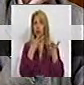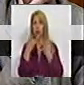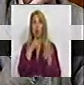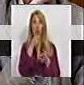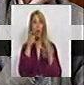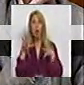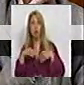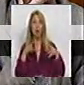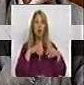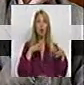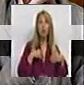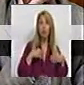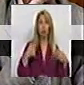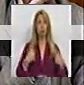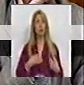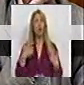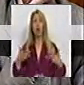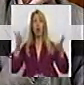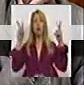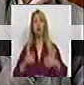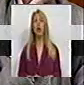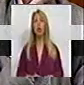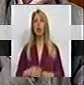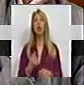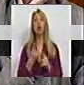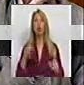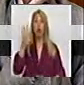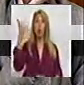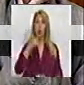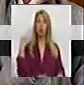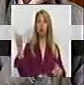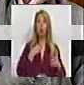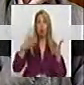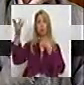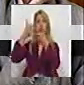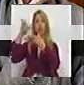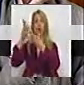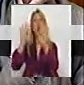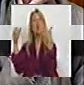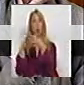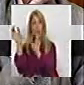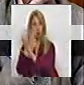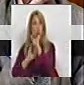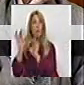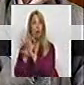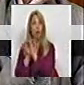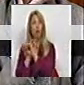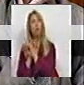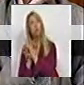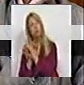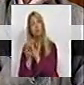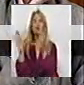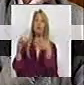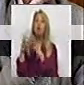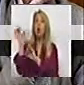liberdade. Porque quando nós negociamos com a Comissão Europeia pode impor,